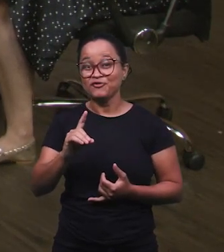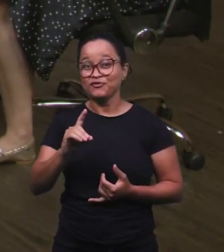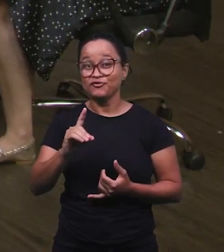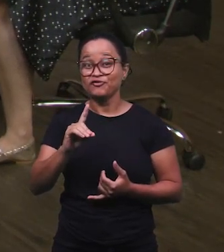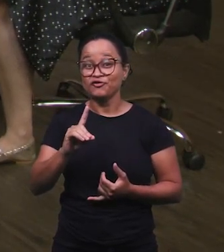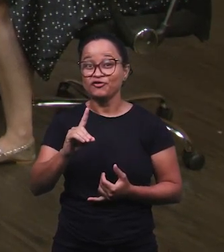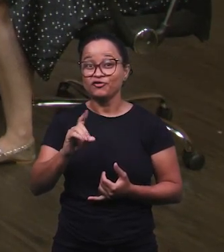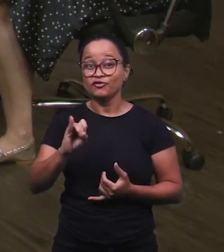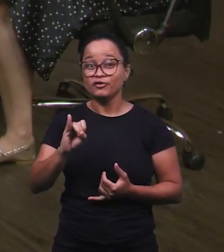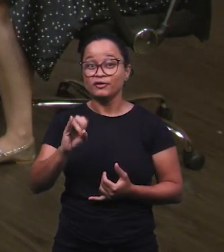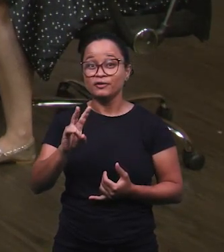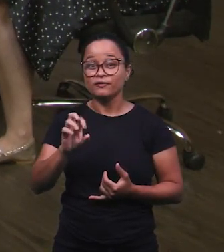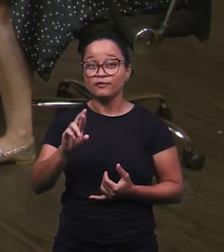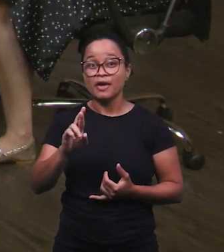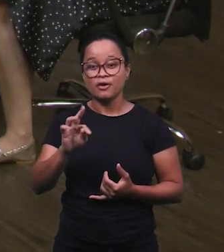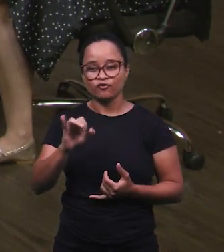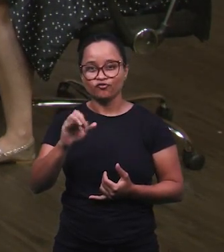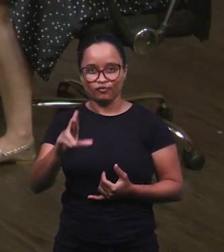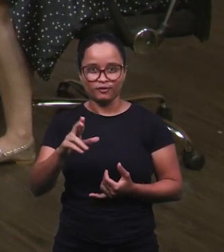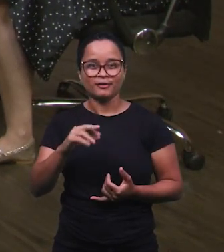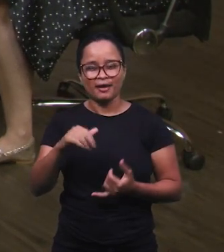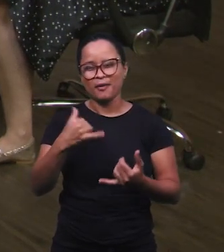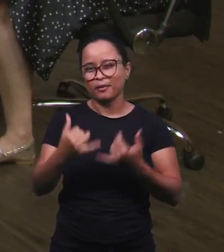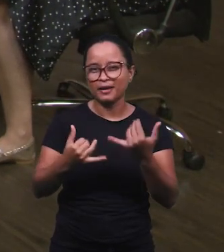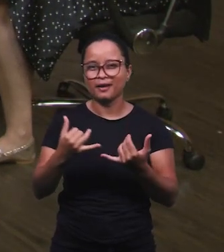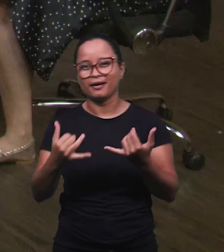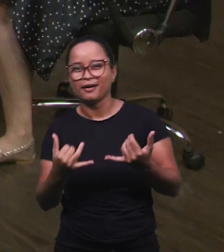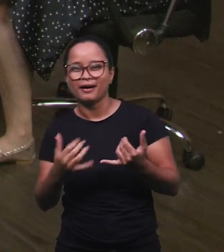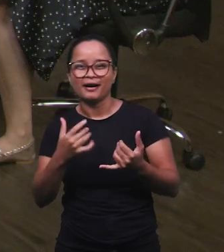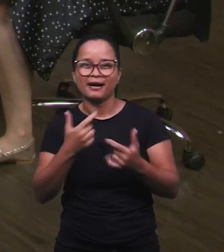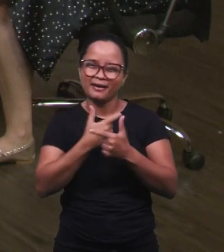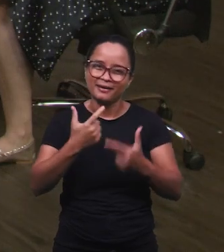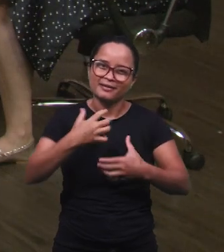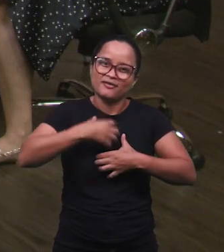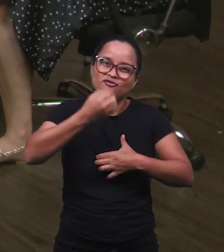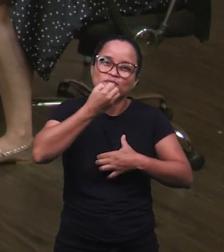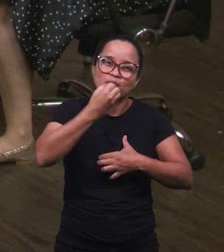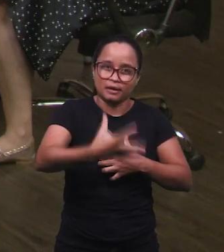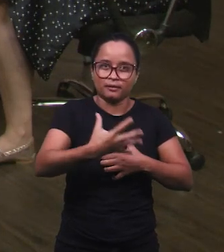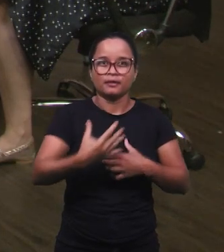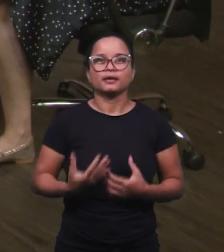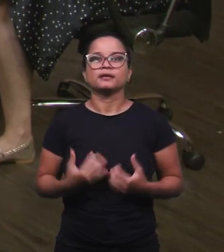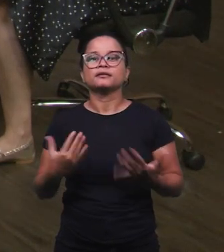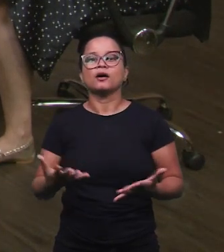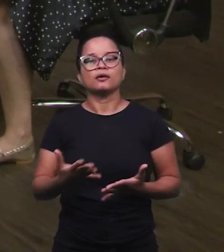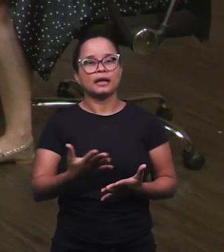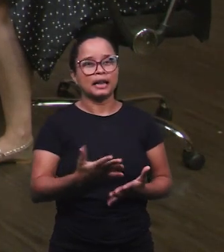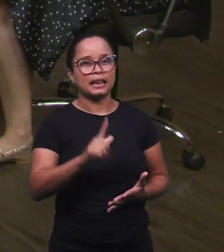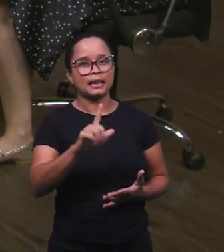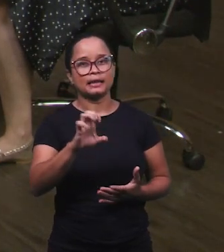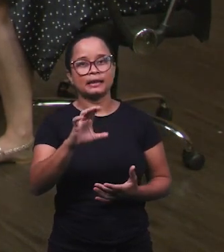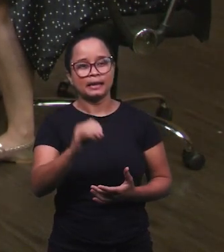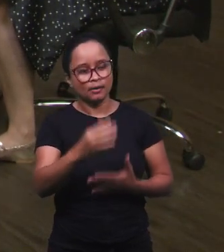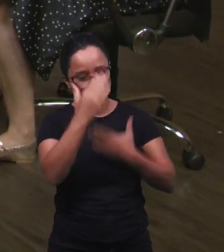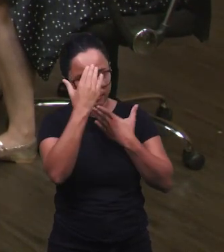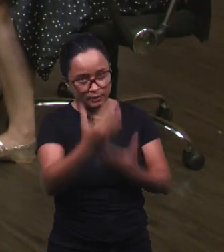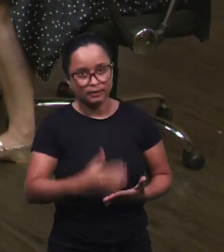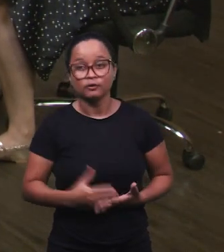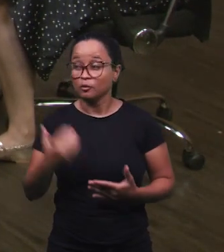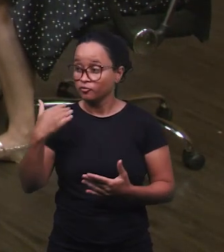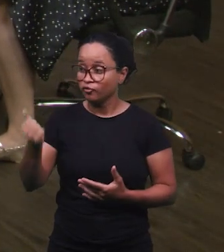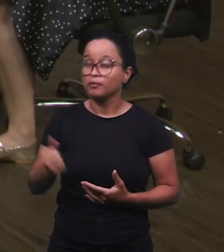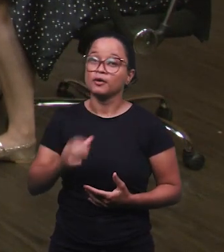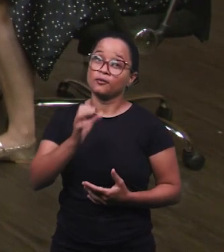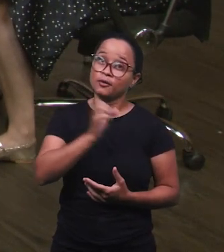muito bom. Muito bom. Sempre. Muito bem. Léo, muito obrigado, querido. Eu que agradeço, me chama. Quando vocês me tolerarem aqui, me aturarem aqui, me chamem,